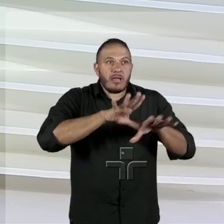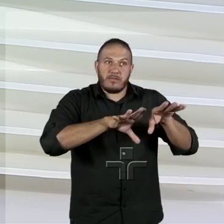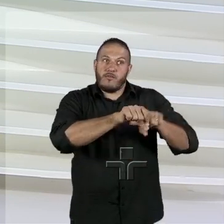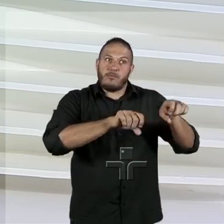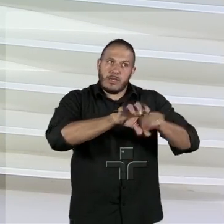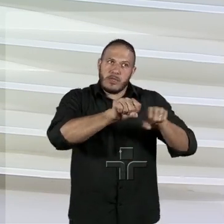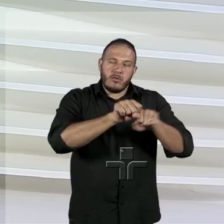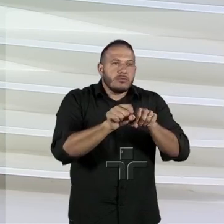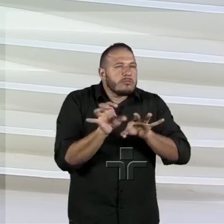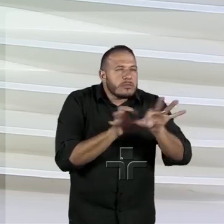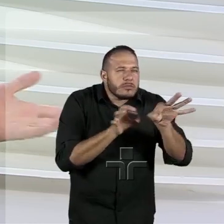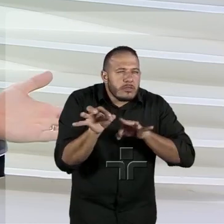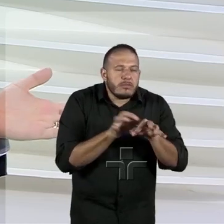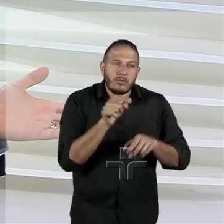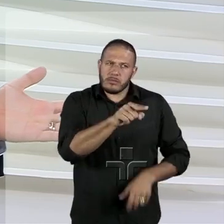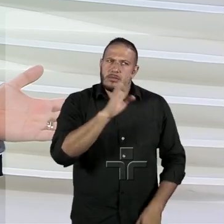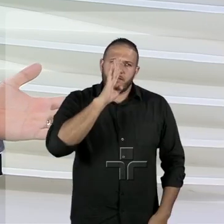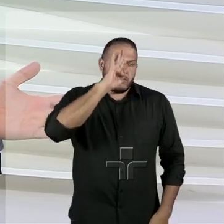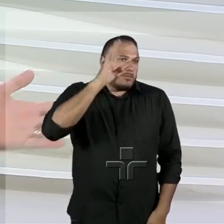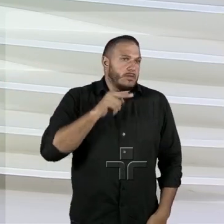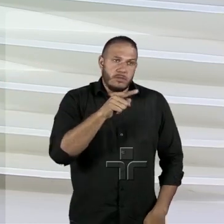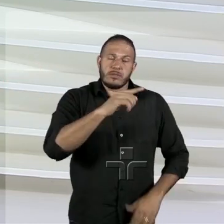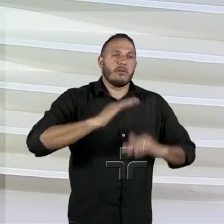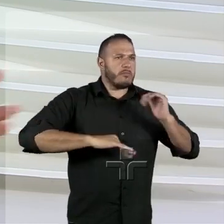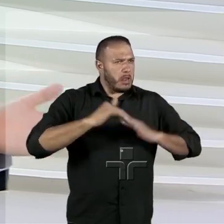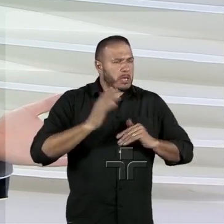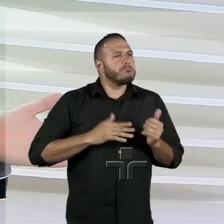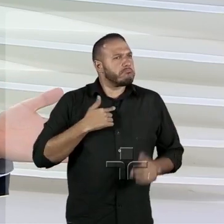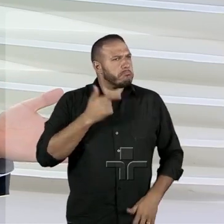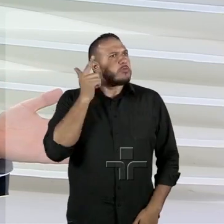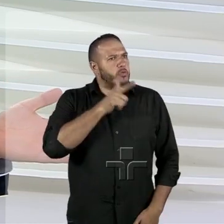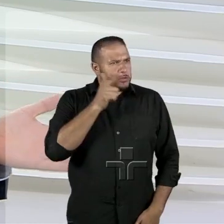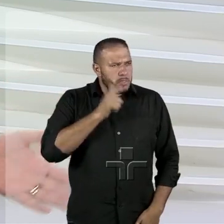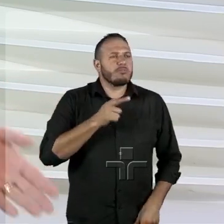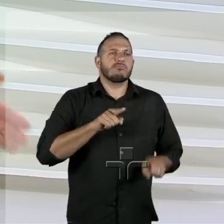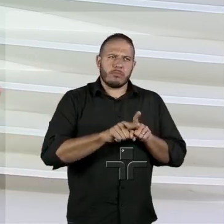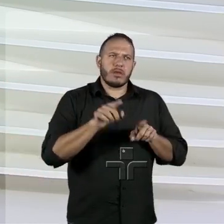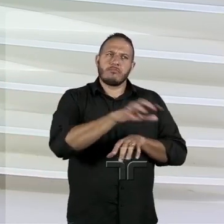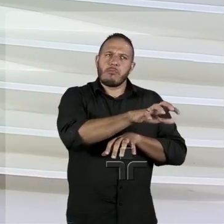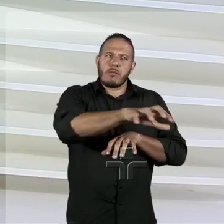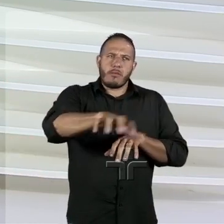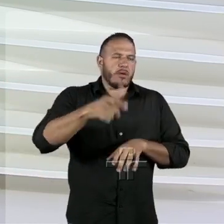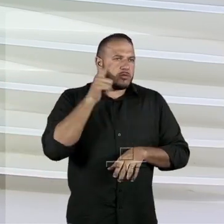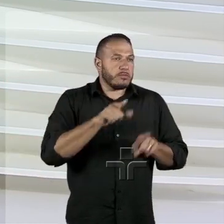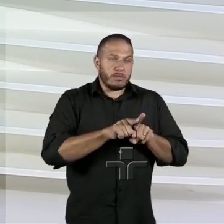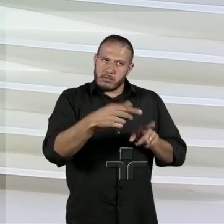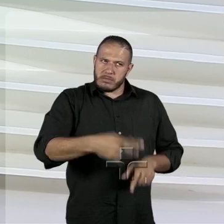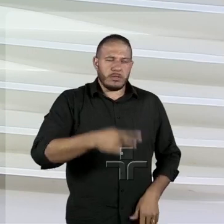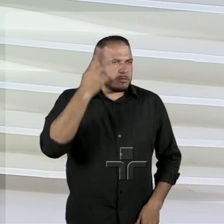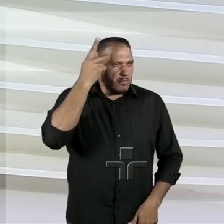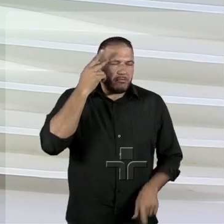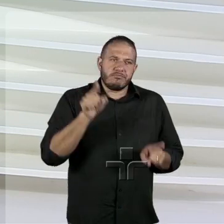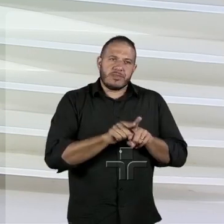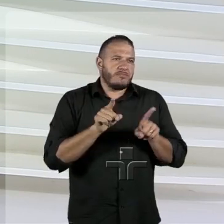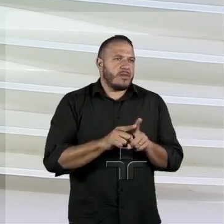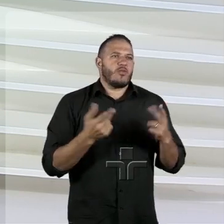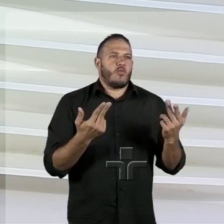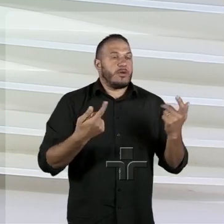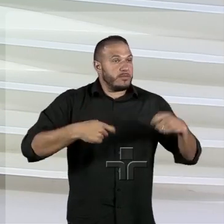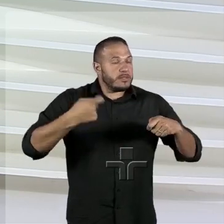nossos professores. Isso é fundamental, isso é uma prática que tem dado certo nos lugares que conseguem organizar. São Paulo também precisa olhar para